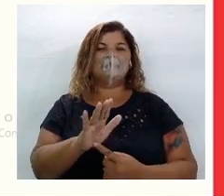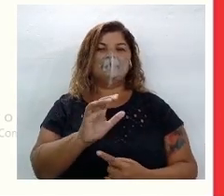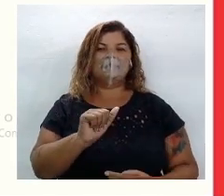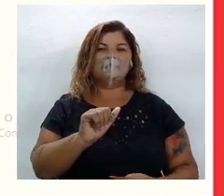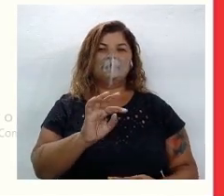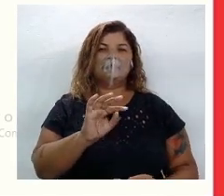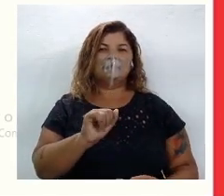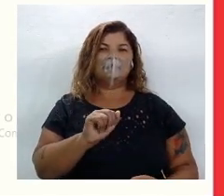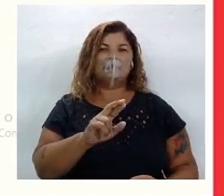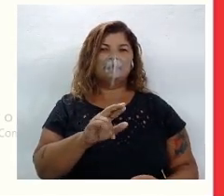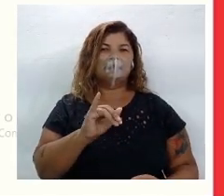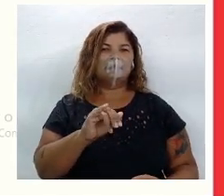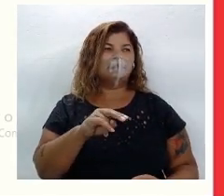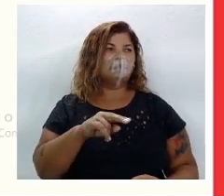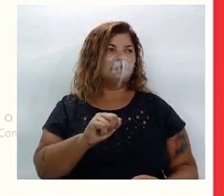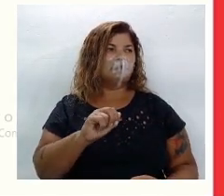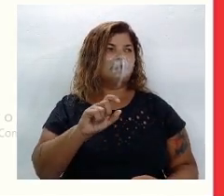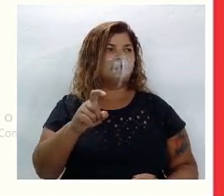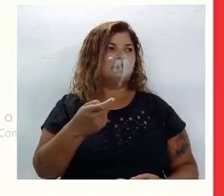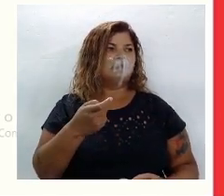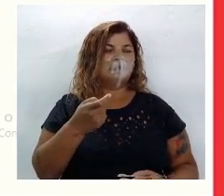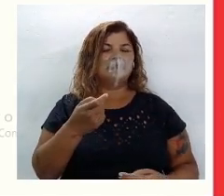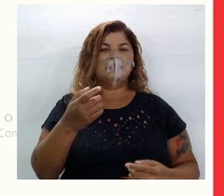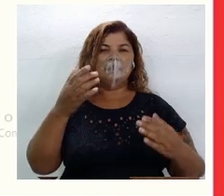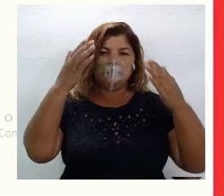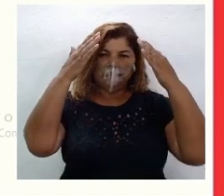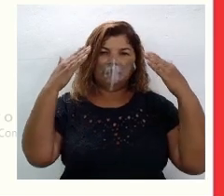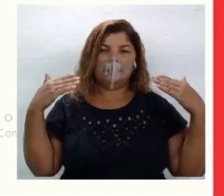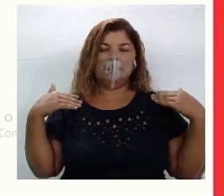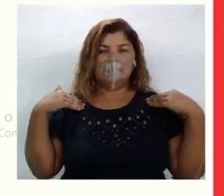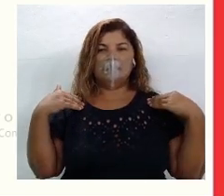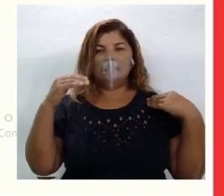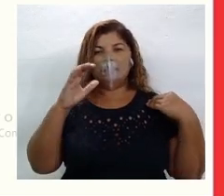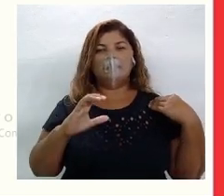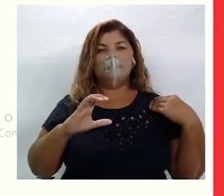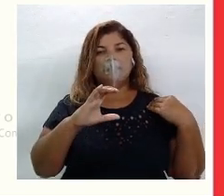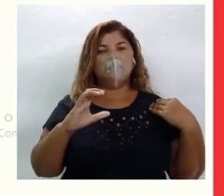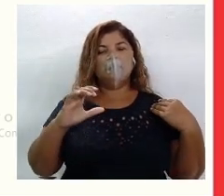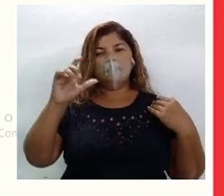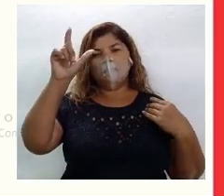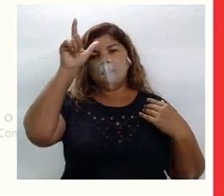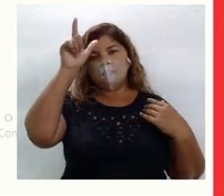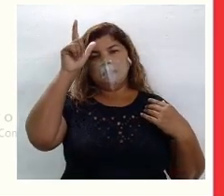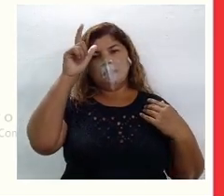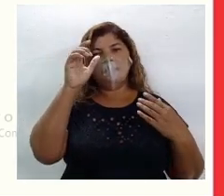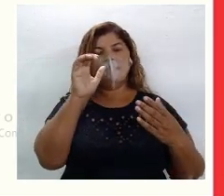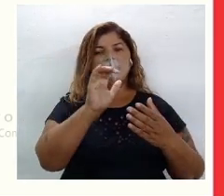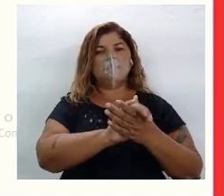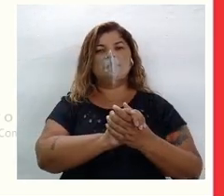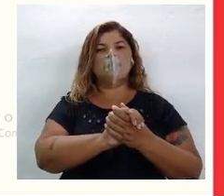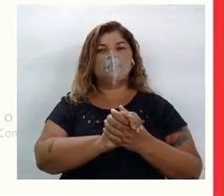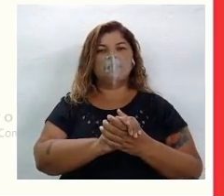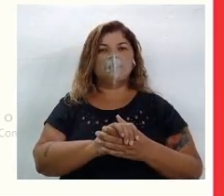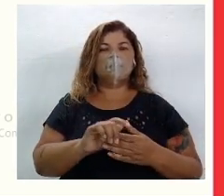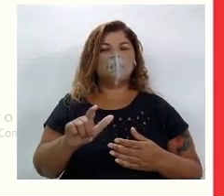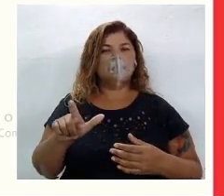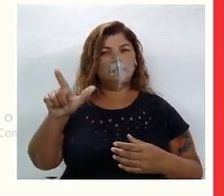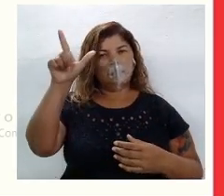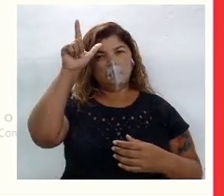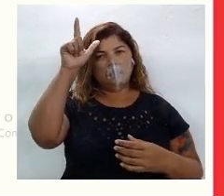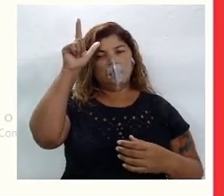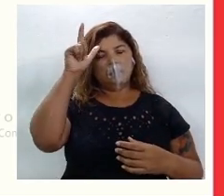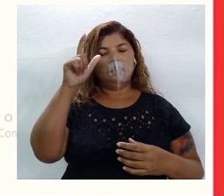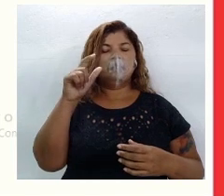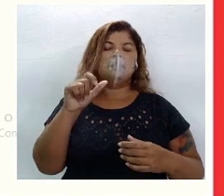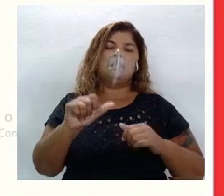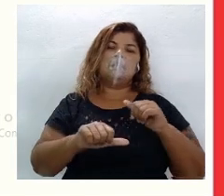de Bora foi uma freira católica alemã e, posteriormente, esposa do líder da